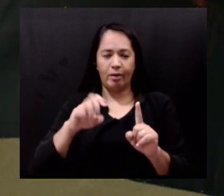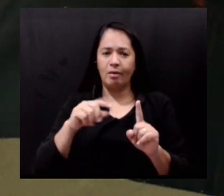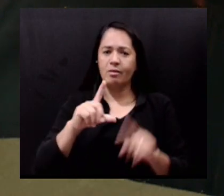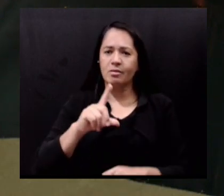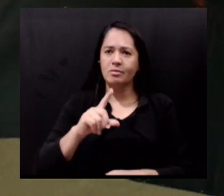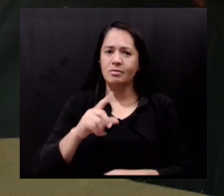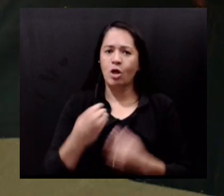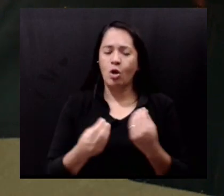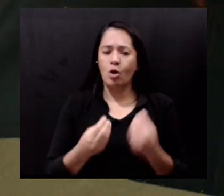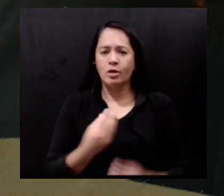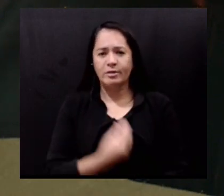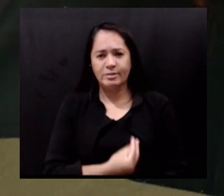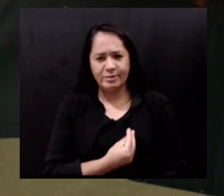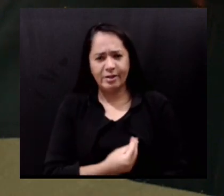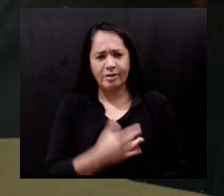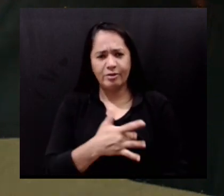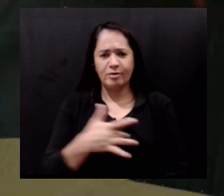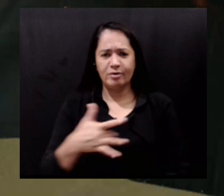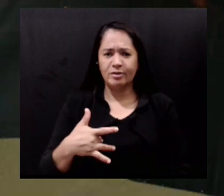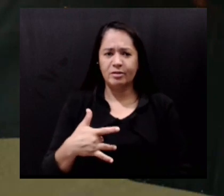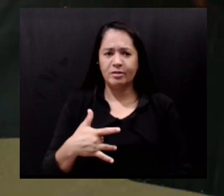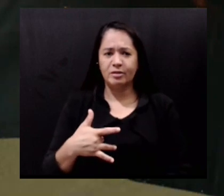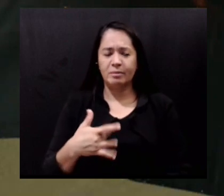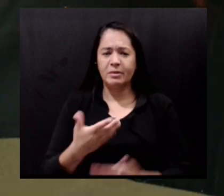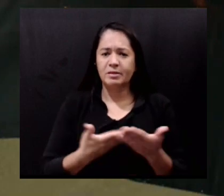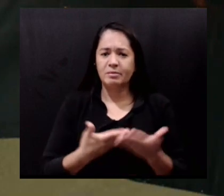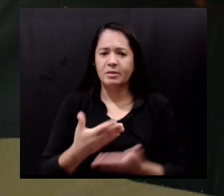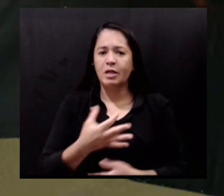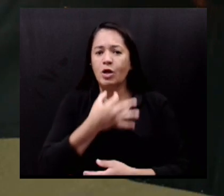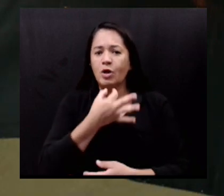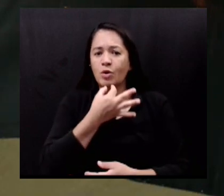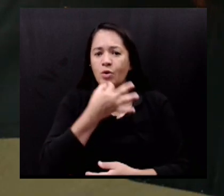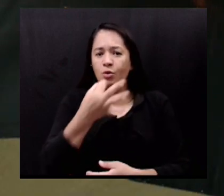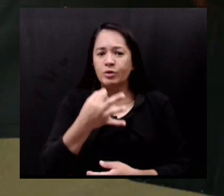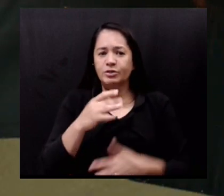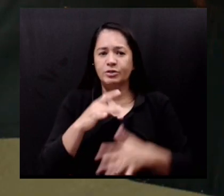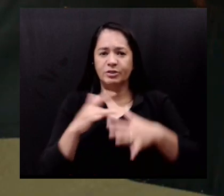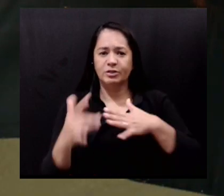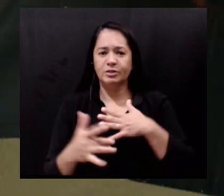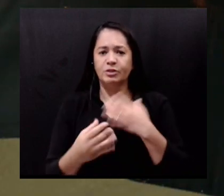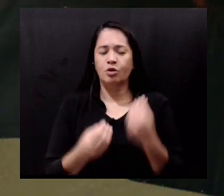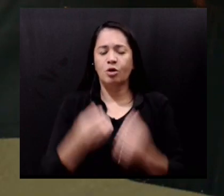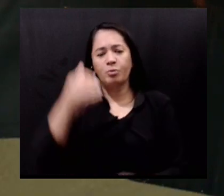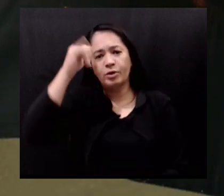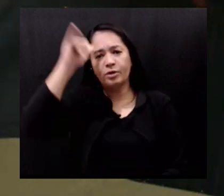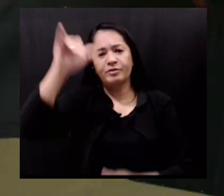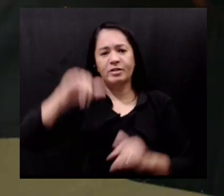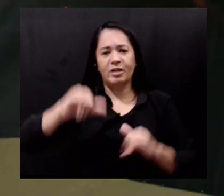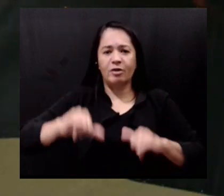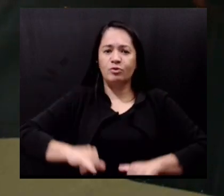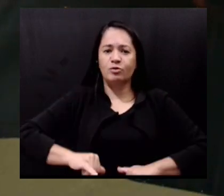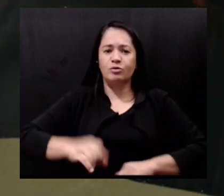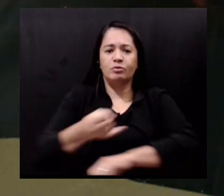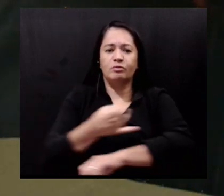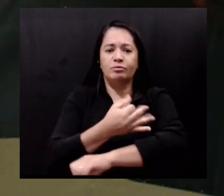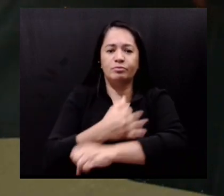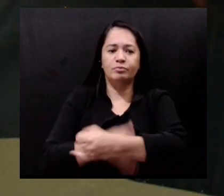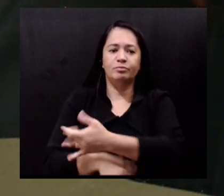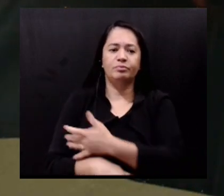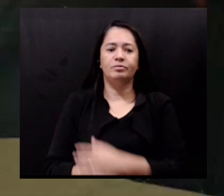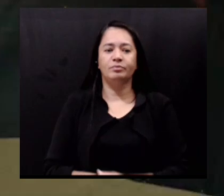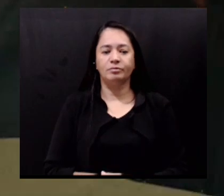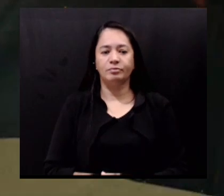críticas nas redes? Como não deixar que isso vire um sofrimento emocional? Lidar com críticas, você precisa